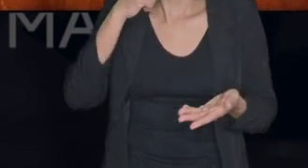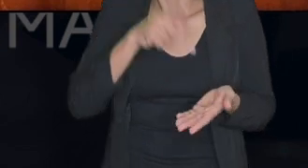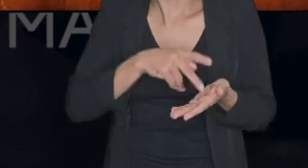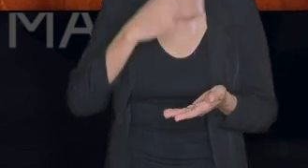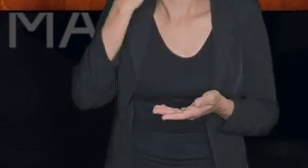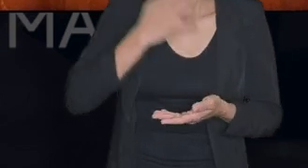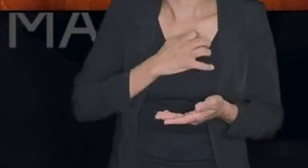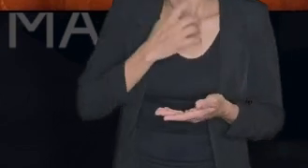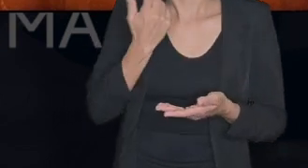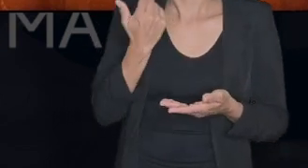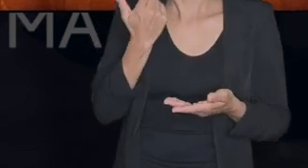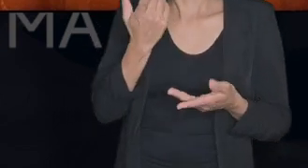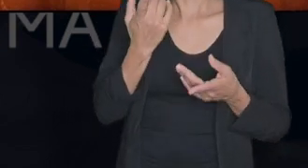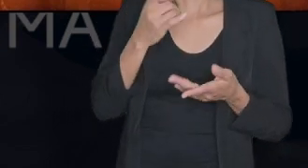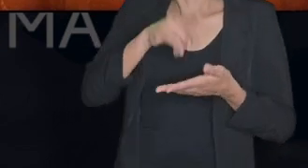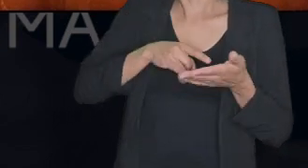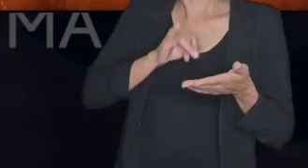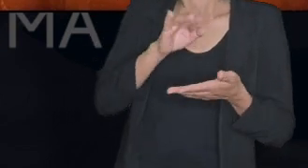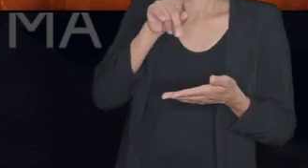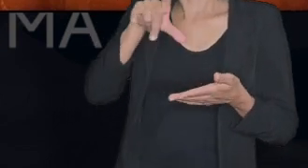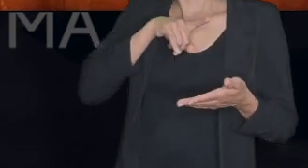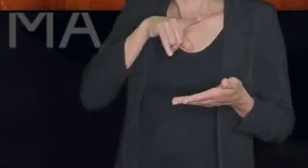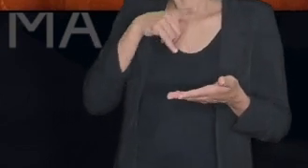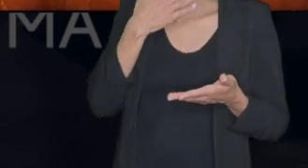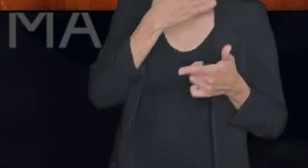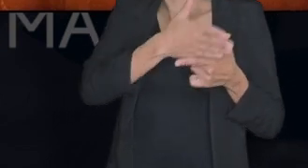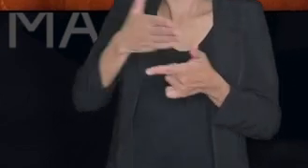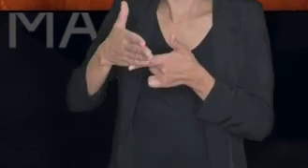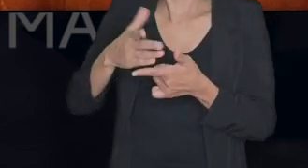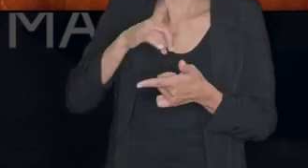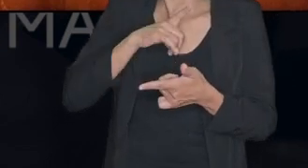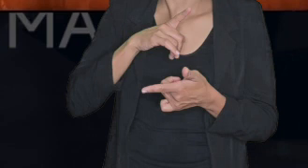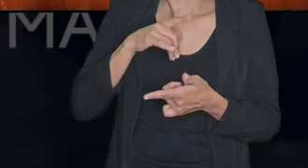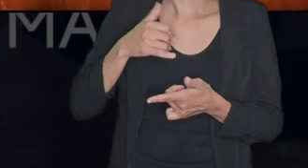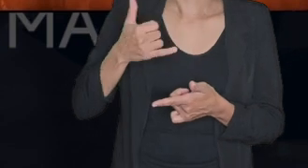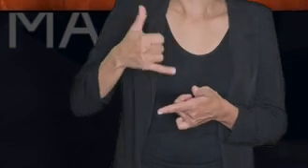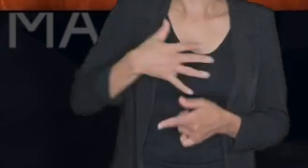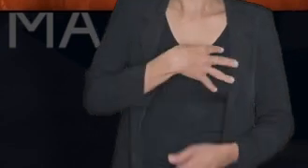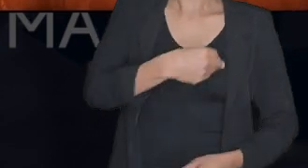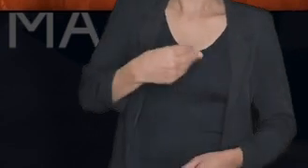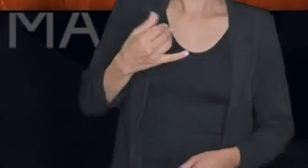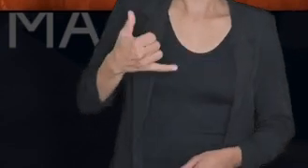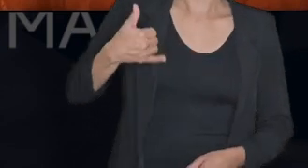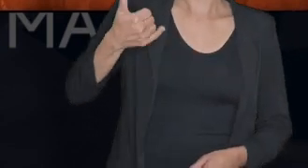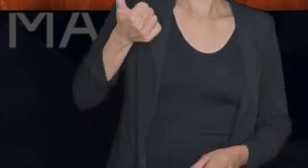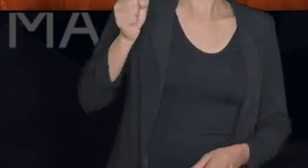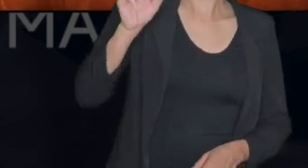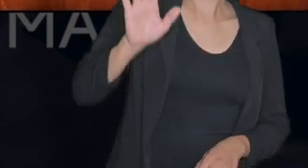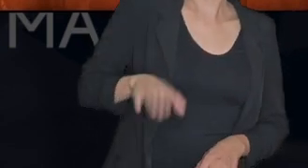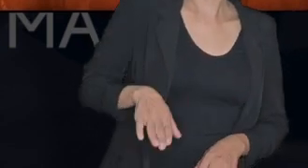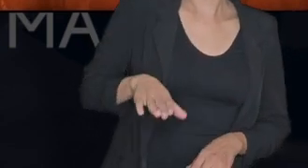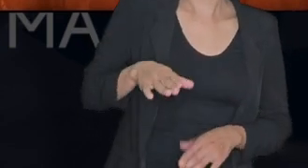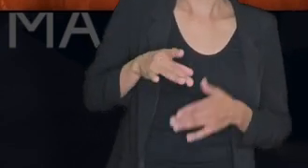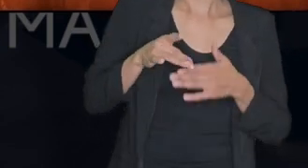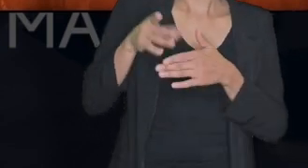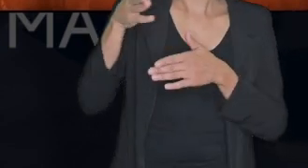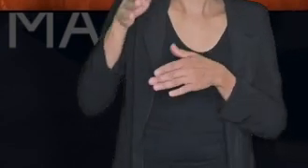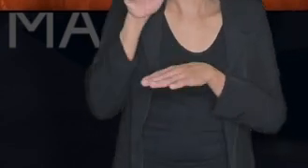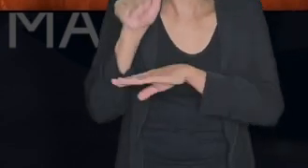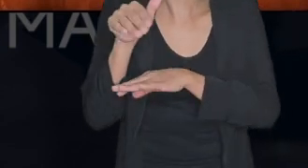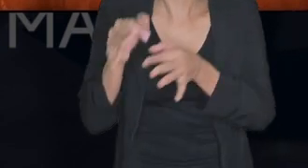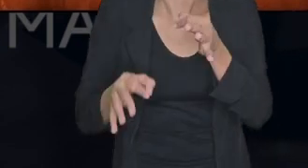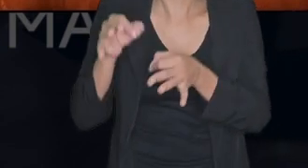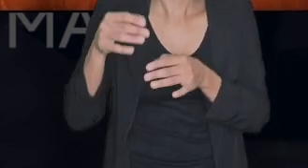Tem menor ou incapaz envolvido, não incomoda o juiz, leva para o Ministério Público. E o Ministério Público interage muito